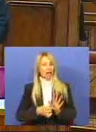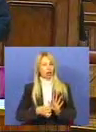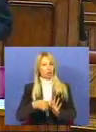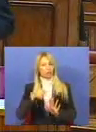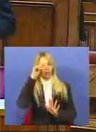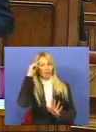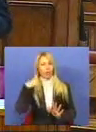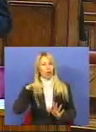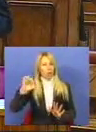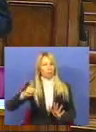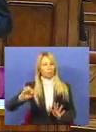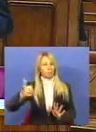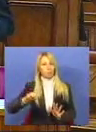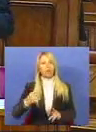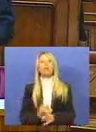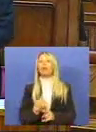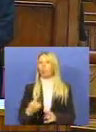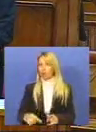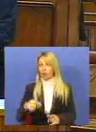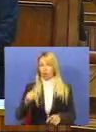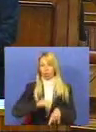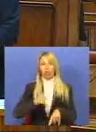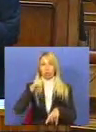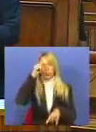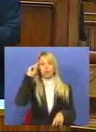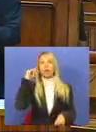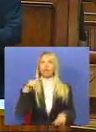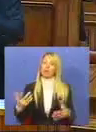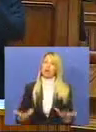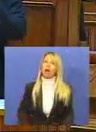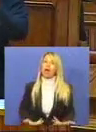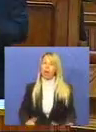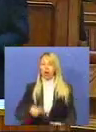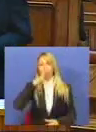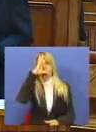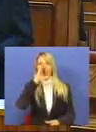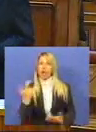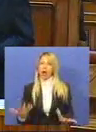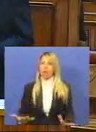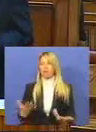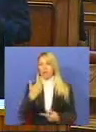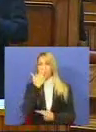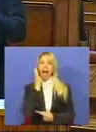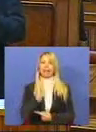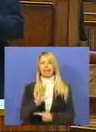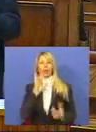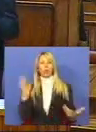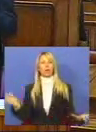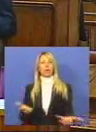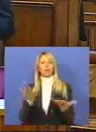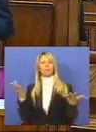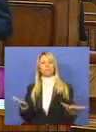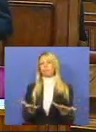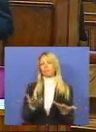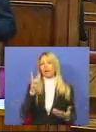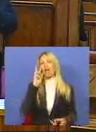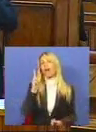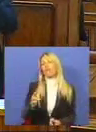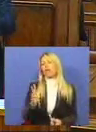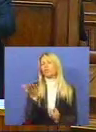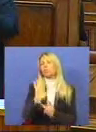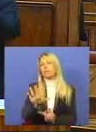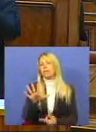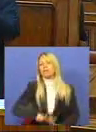porque são tempos difíceis, o Governo tem atuado com ligeireza. Veja o caso do BPN,